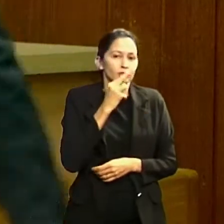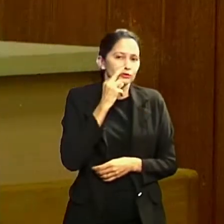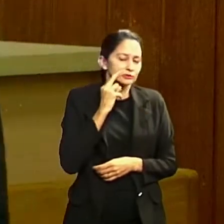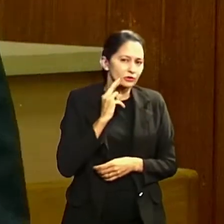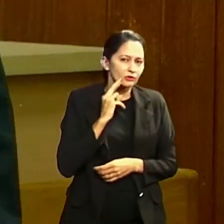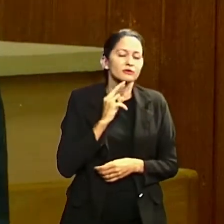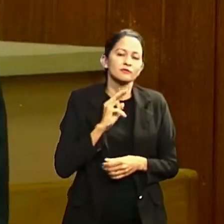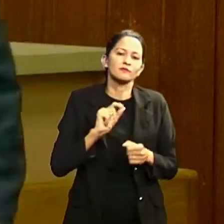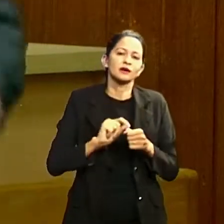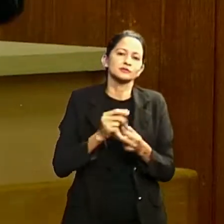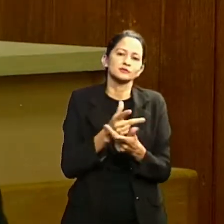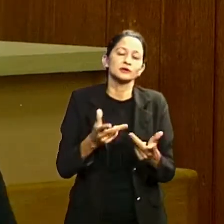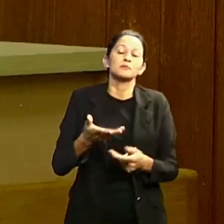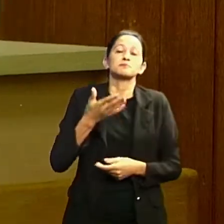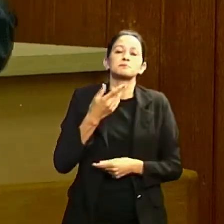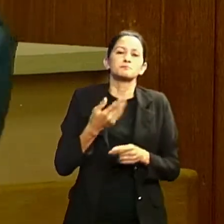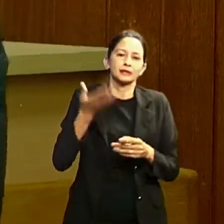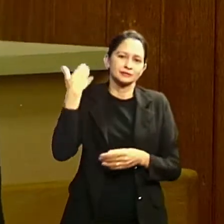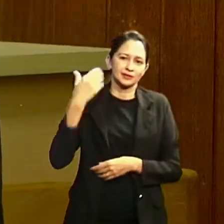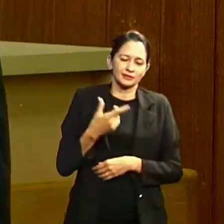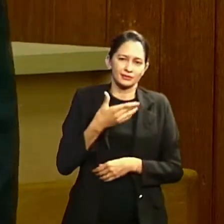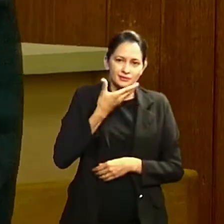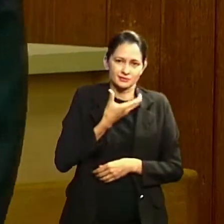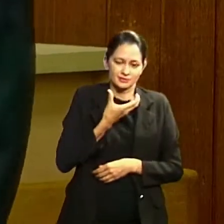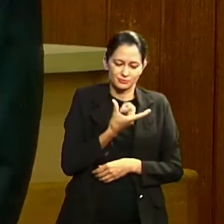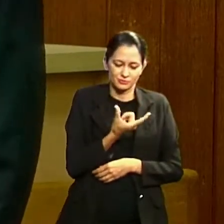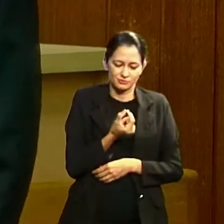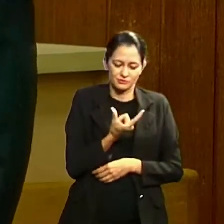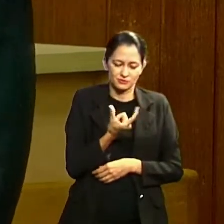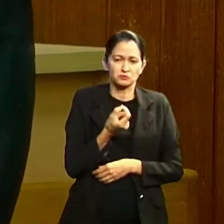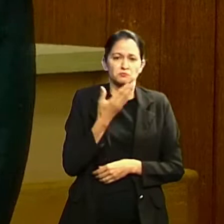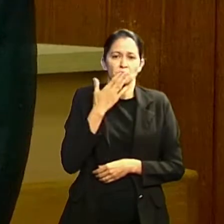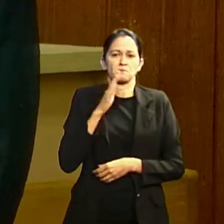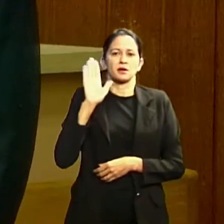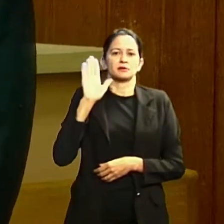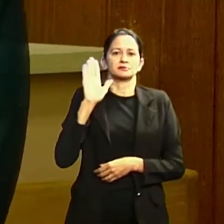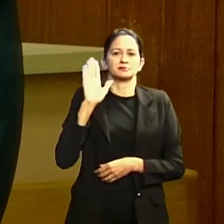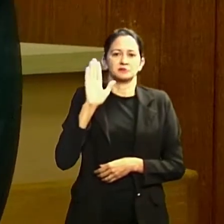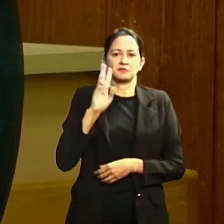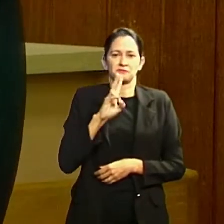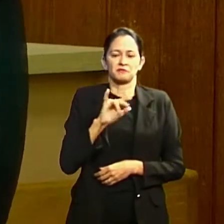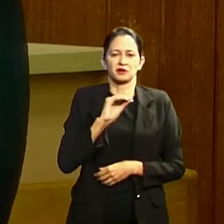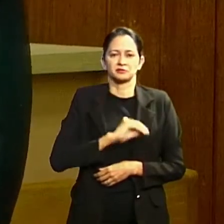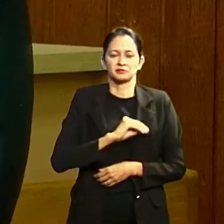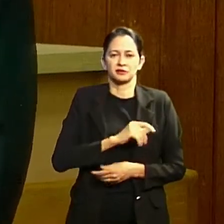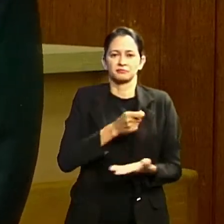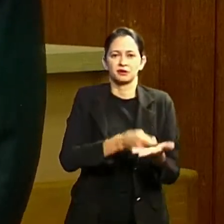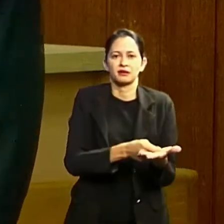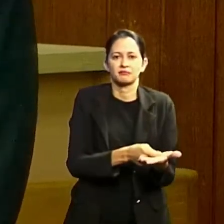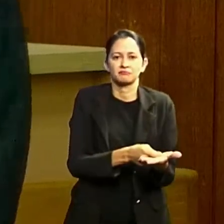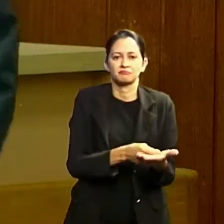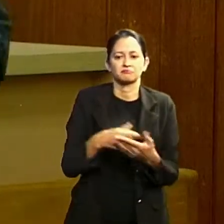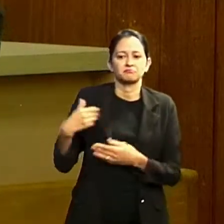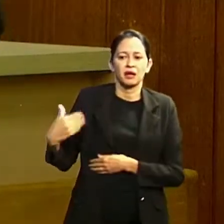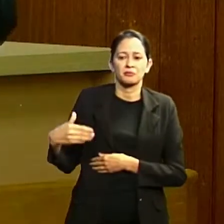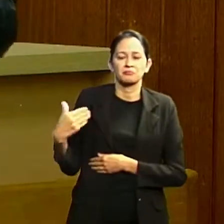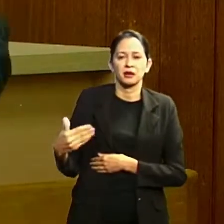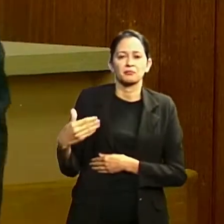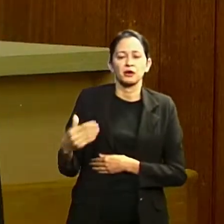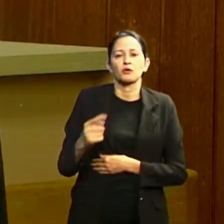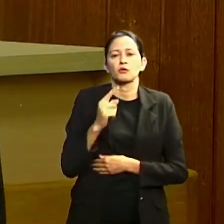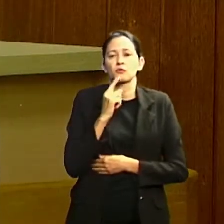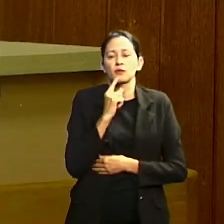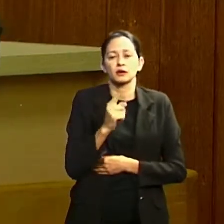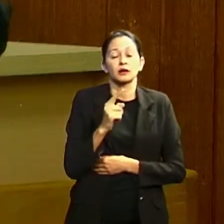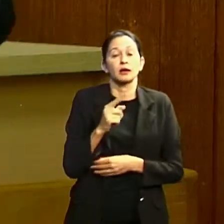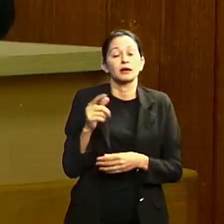de 2020, que era pagar a data base dos servidores. Mas ao longo do ano de 2021, foram